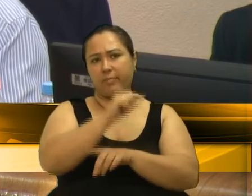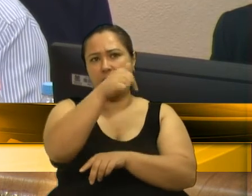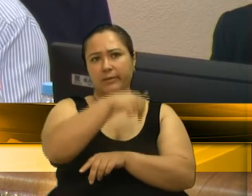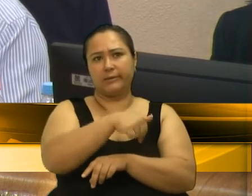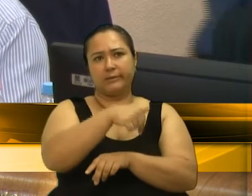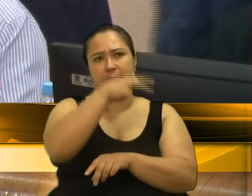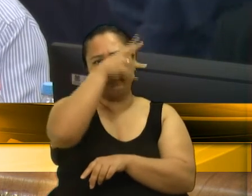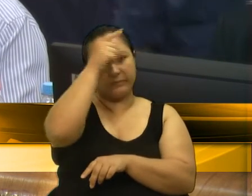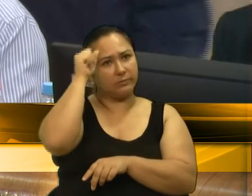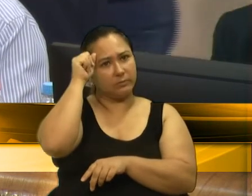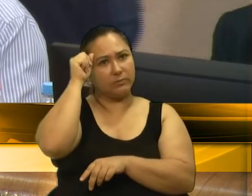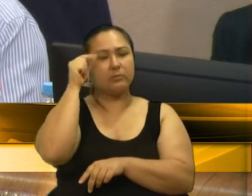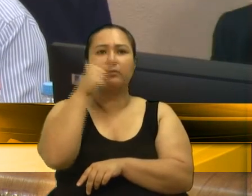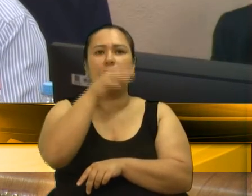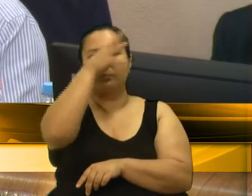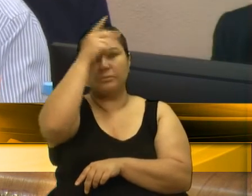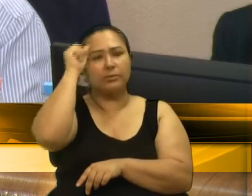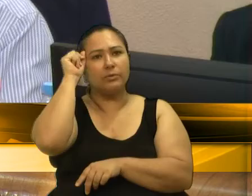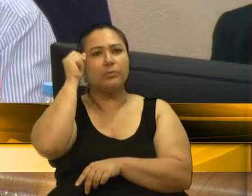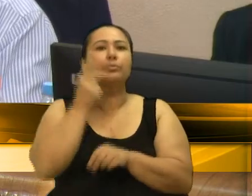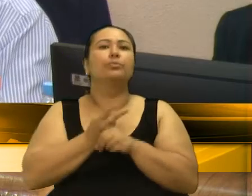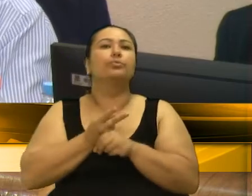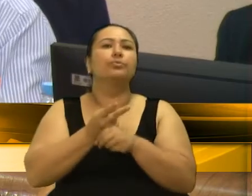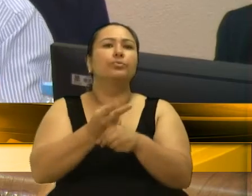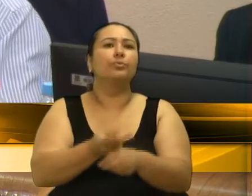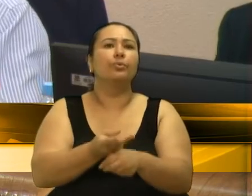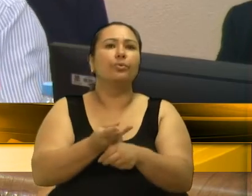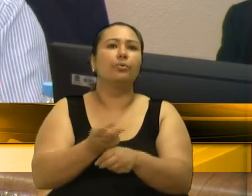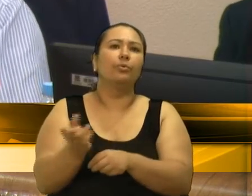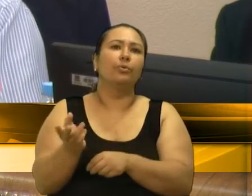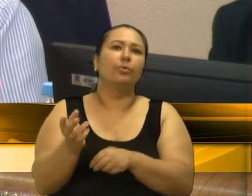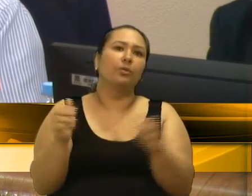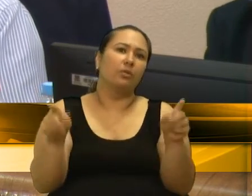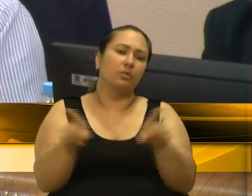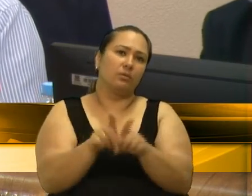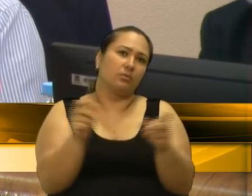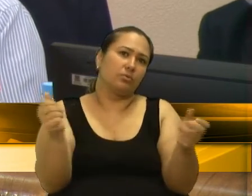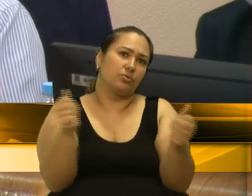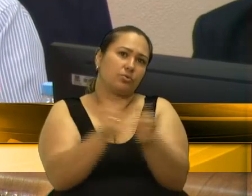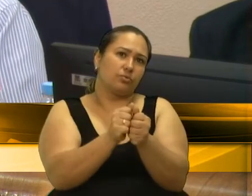a administração ofereceu e buscou, inclusive, trazer para junto do próprio evento.